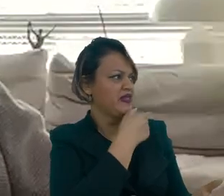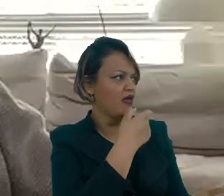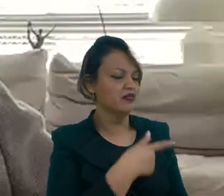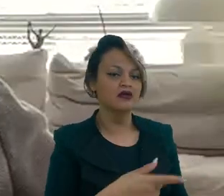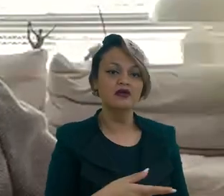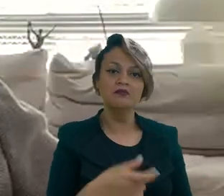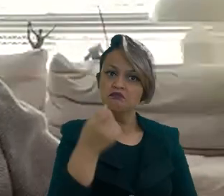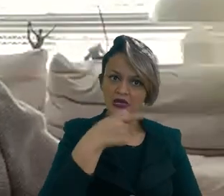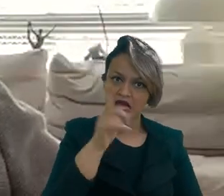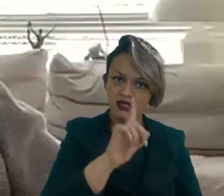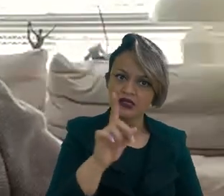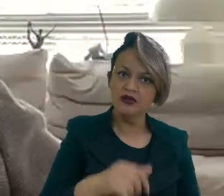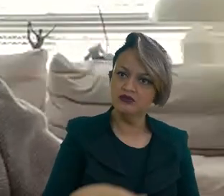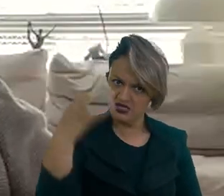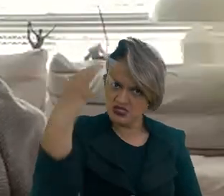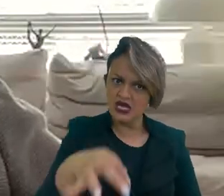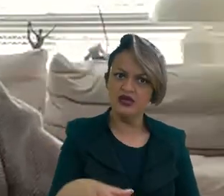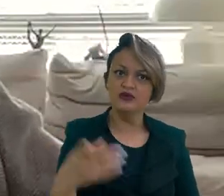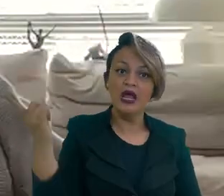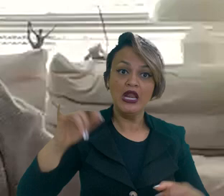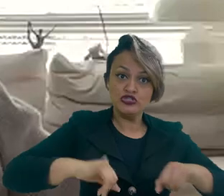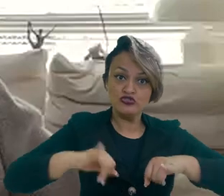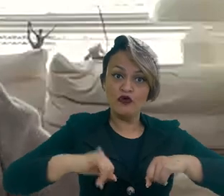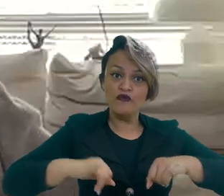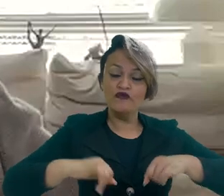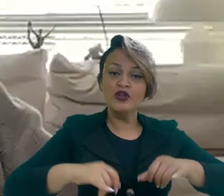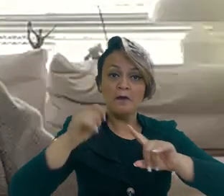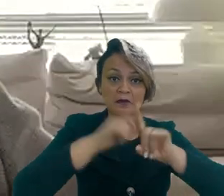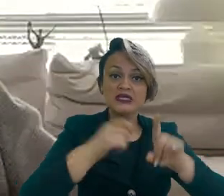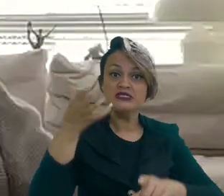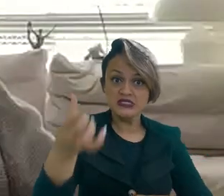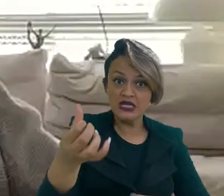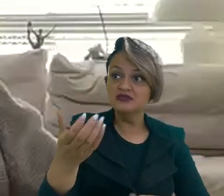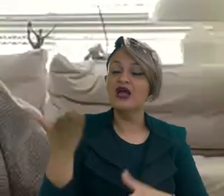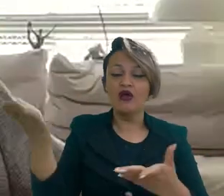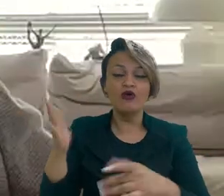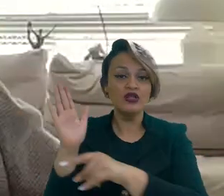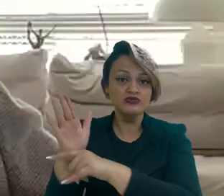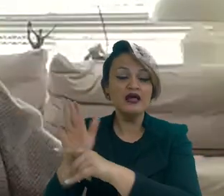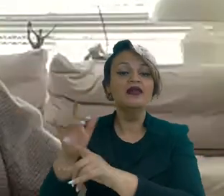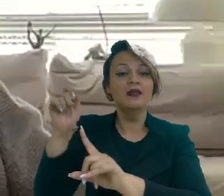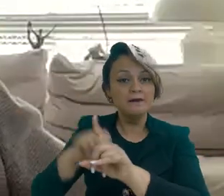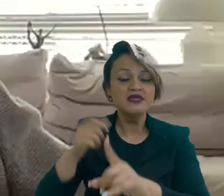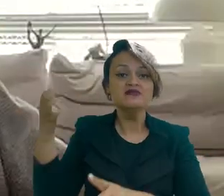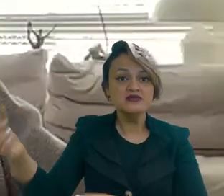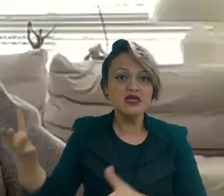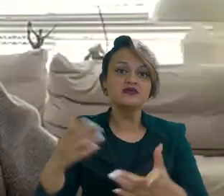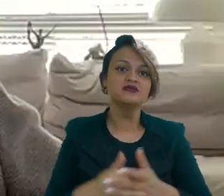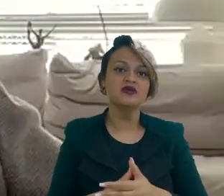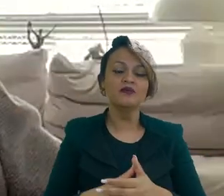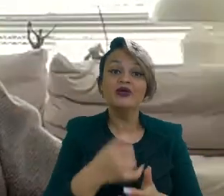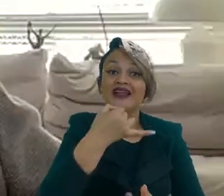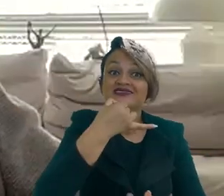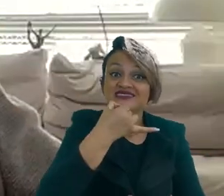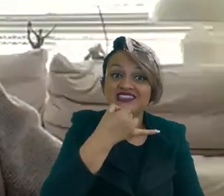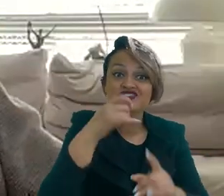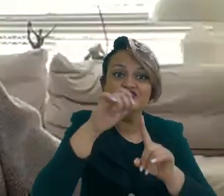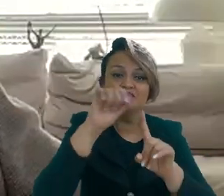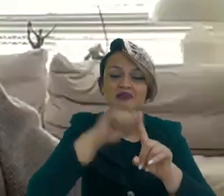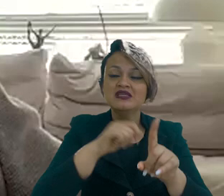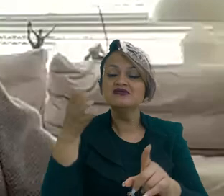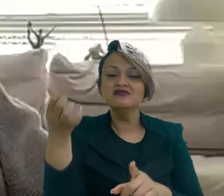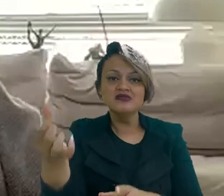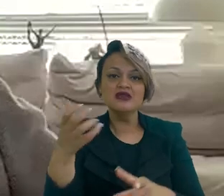o pedido eu não acho nenhum deposto nenhum deboche eu acho que perfeitamente correto uma indenização que repõe o patrimônio